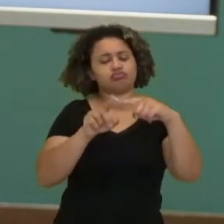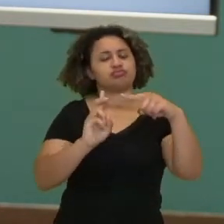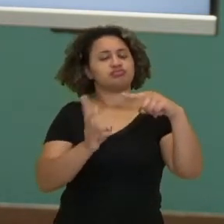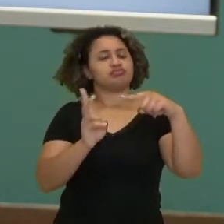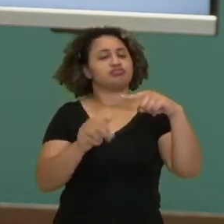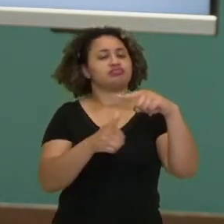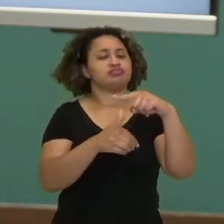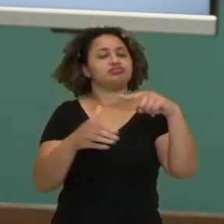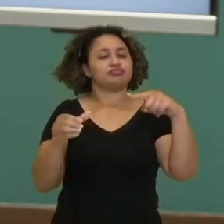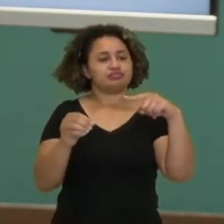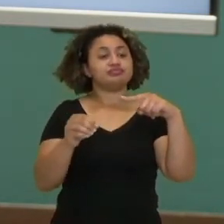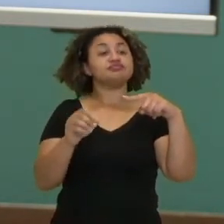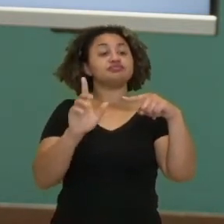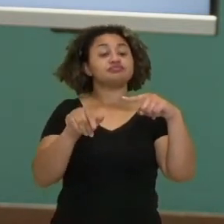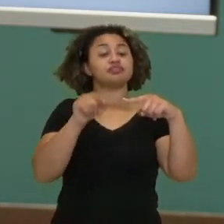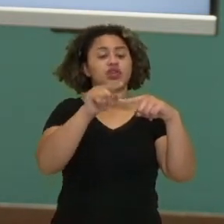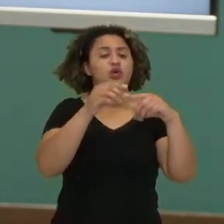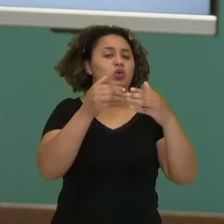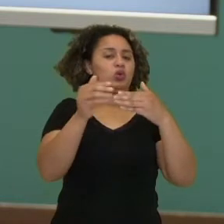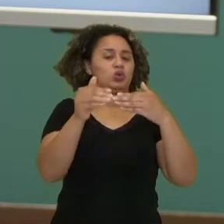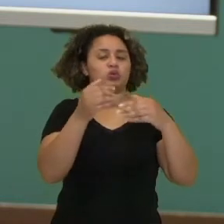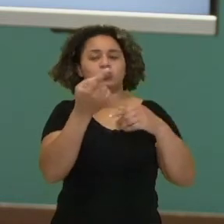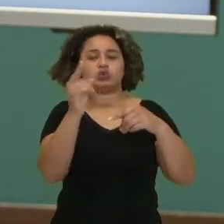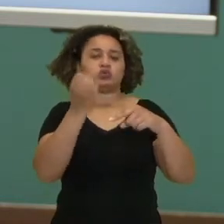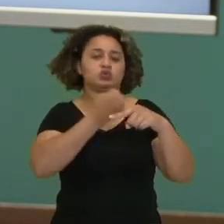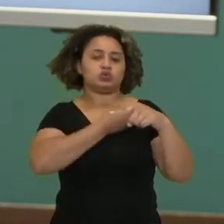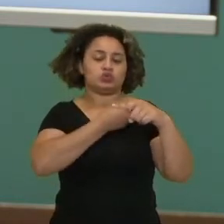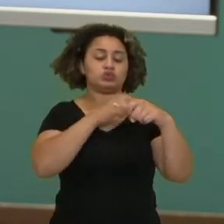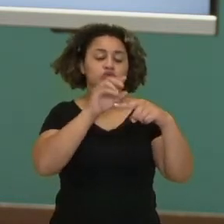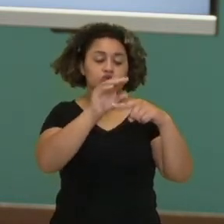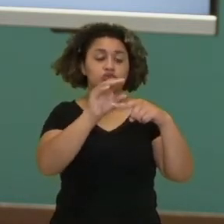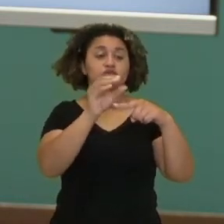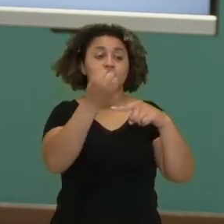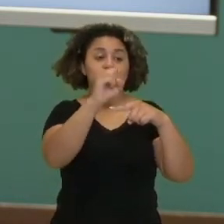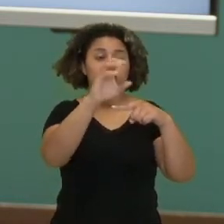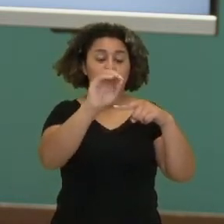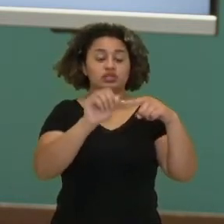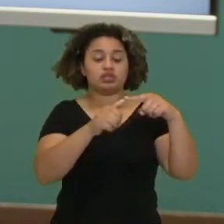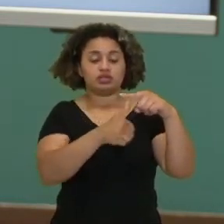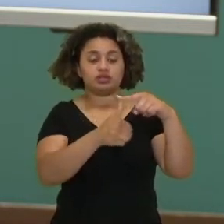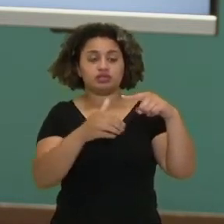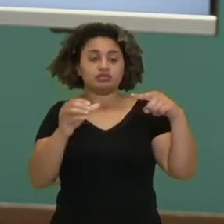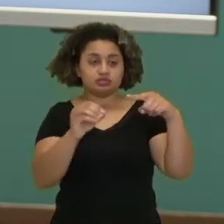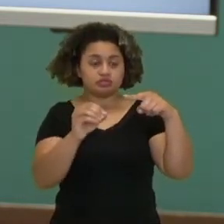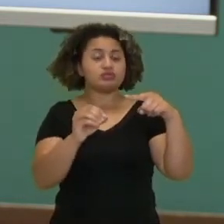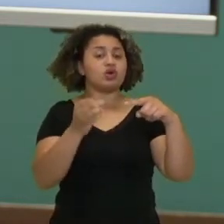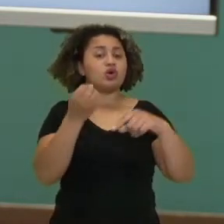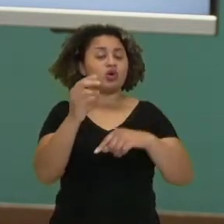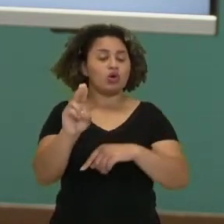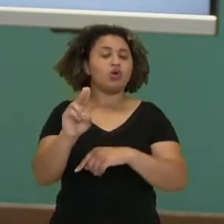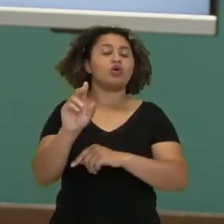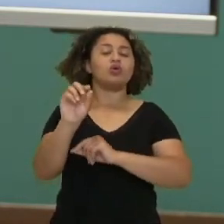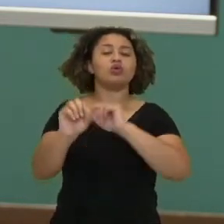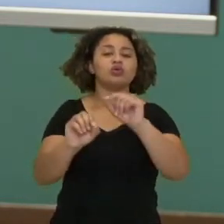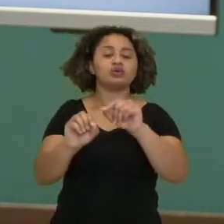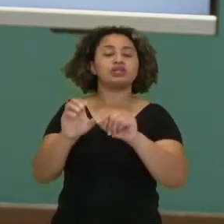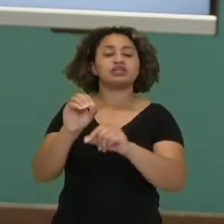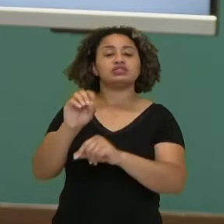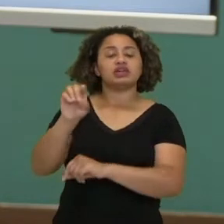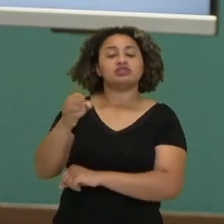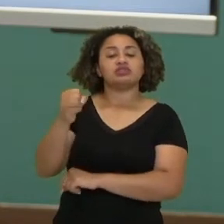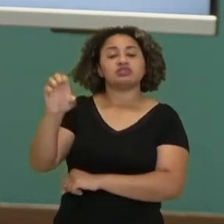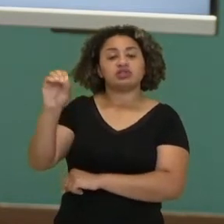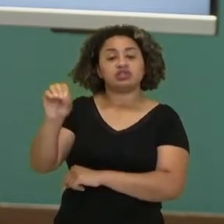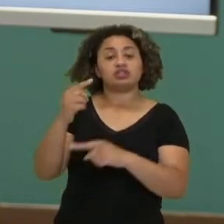100. Portanto, 80% é o mesmo que 80 sobre 100, ou 80